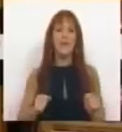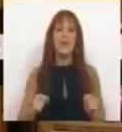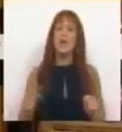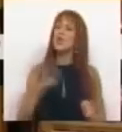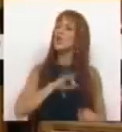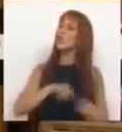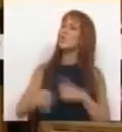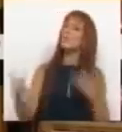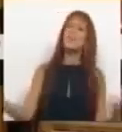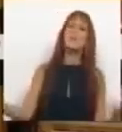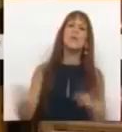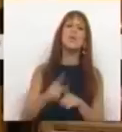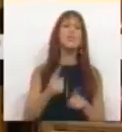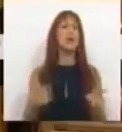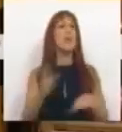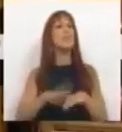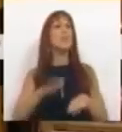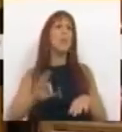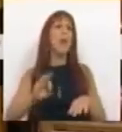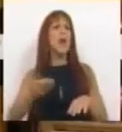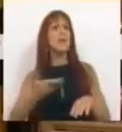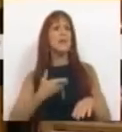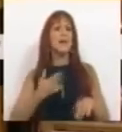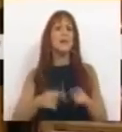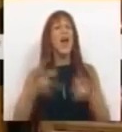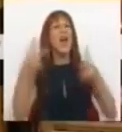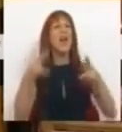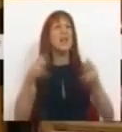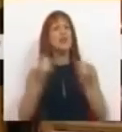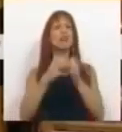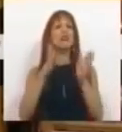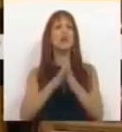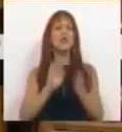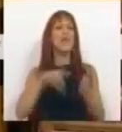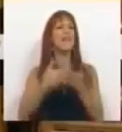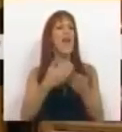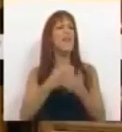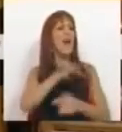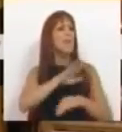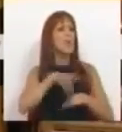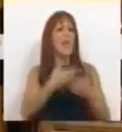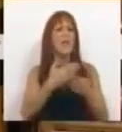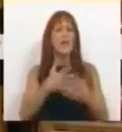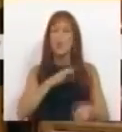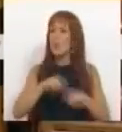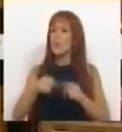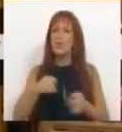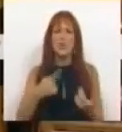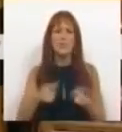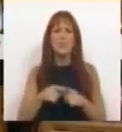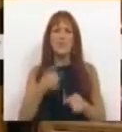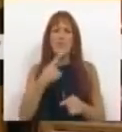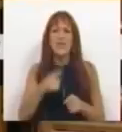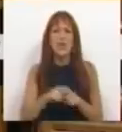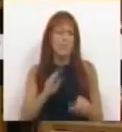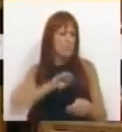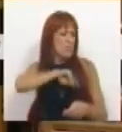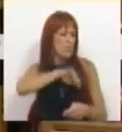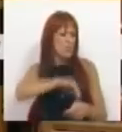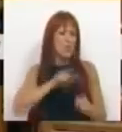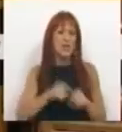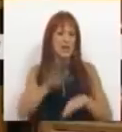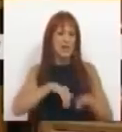vem o senhor deputado, porque o PSD critica todas as reposições que são feitas. Senhor deputado, vai-me dar um exemplo de uma